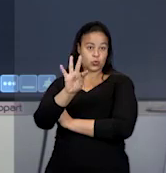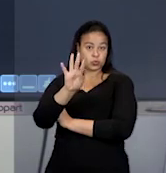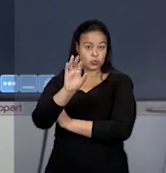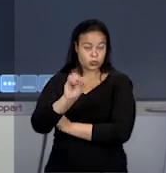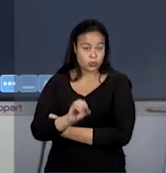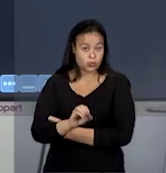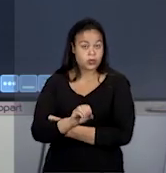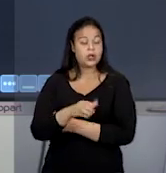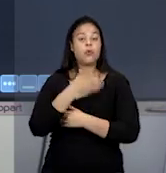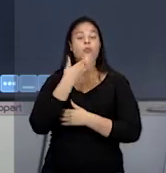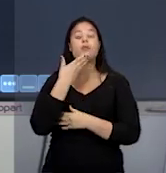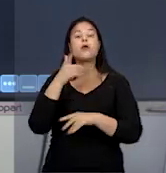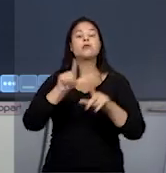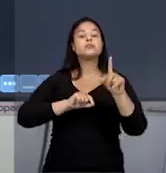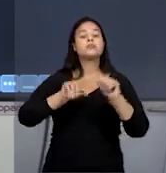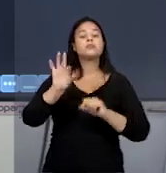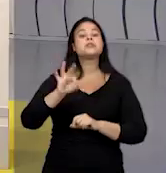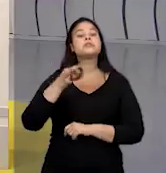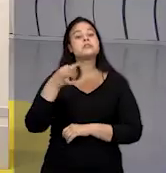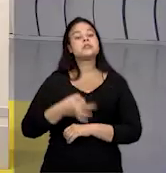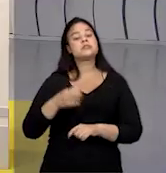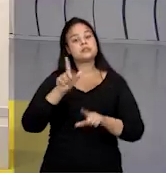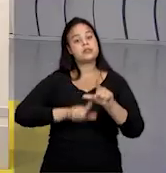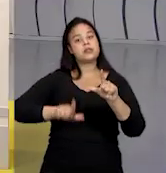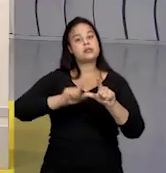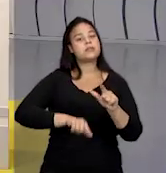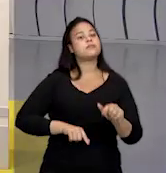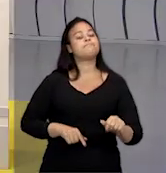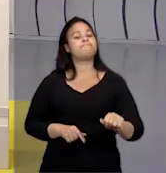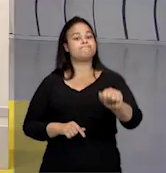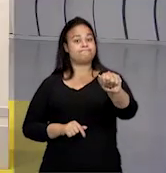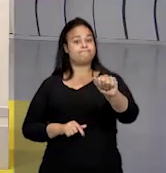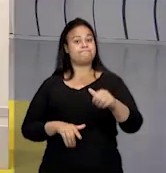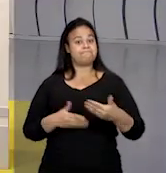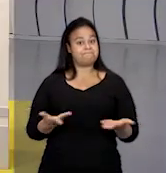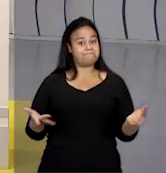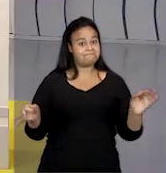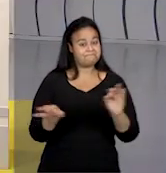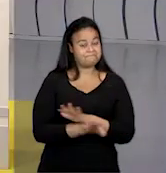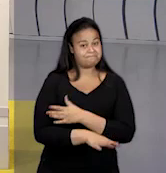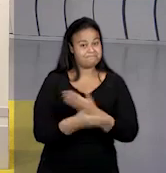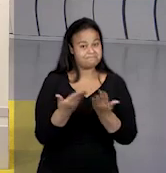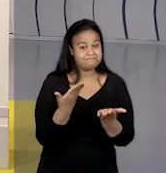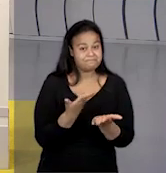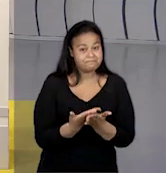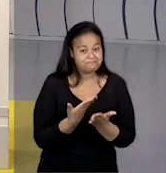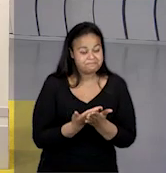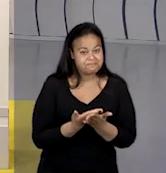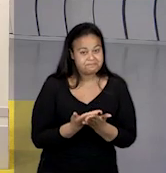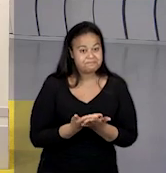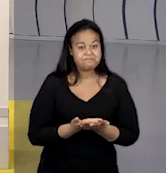correta, letra A. Bom, chegamos ao fim aqui da nossa aula.